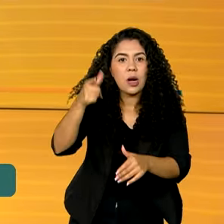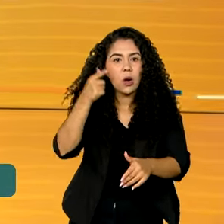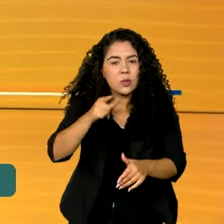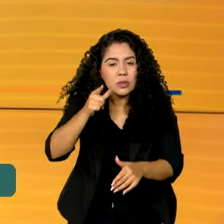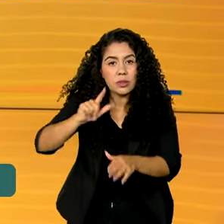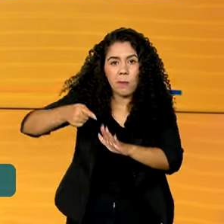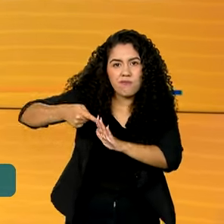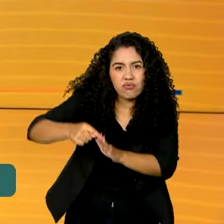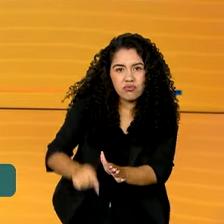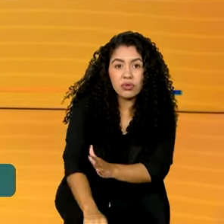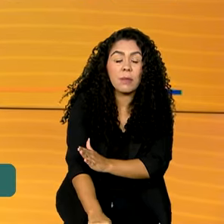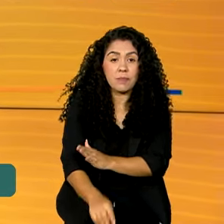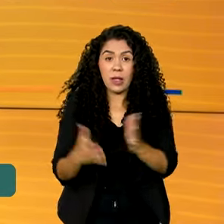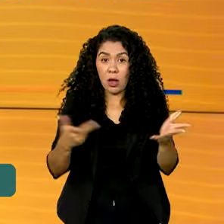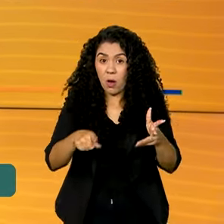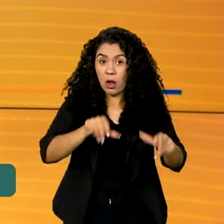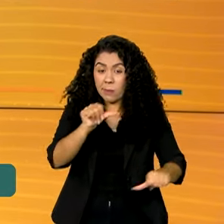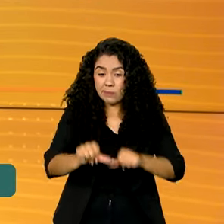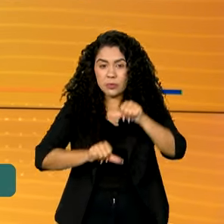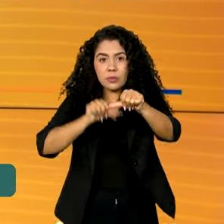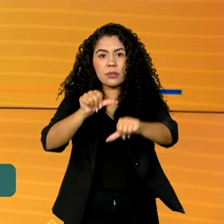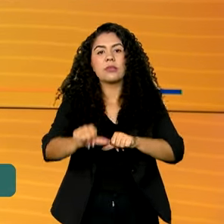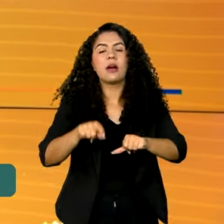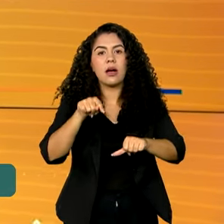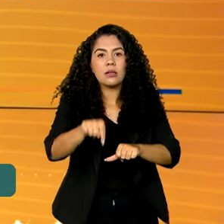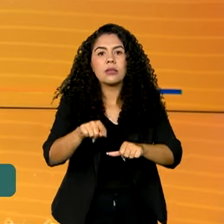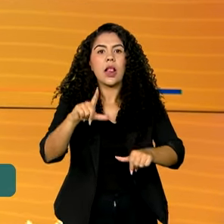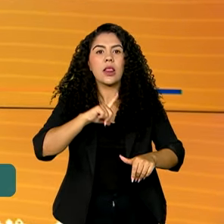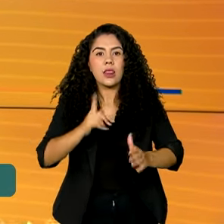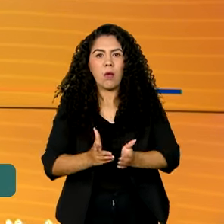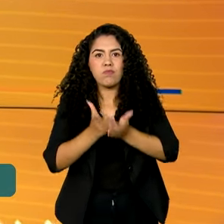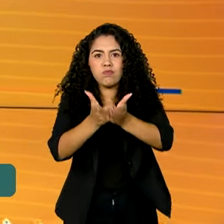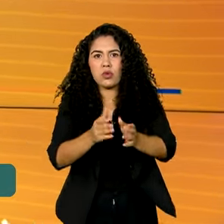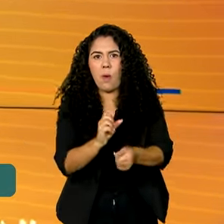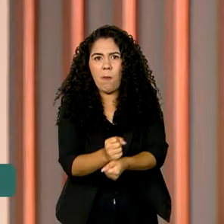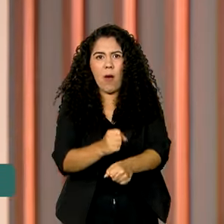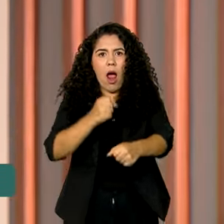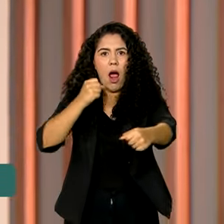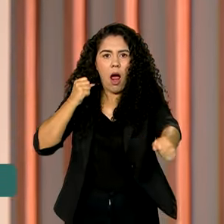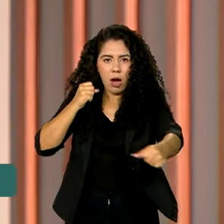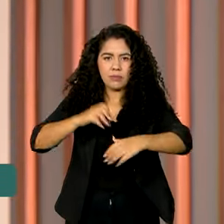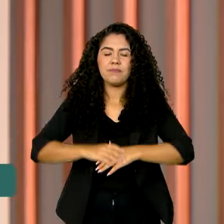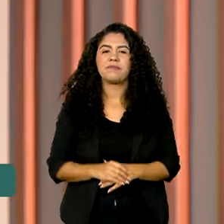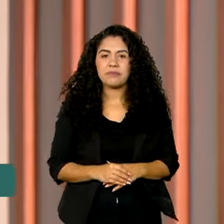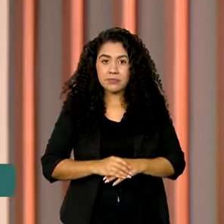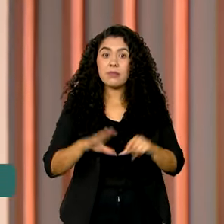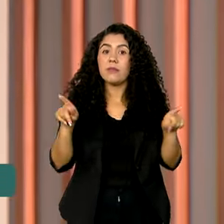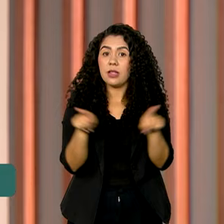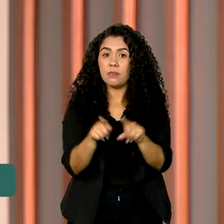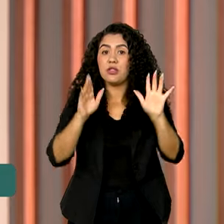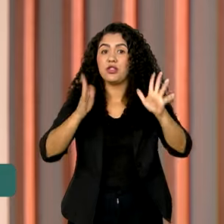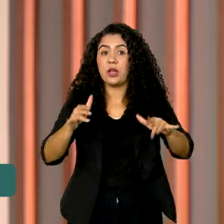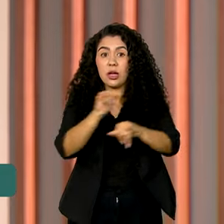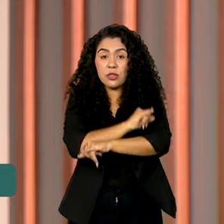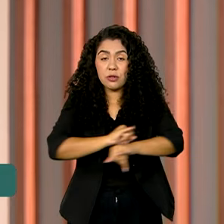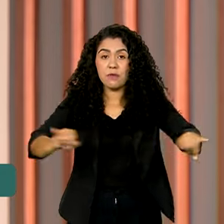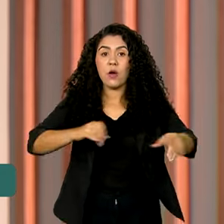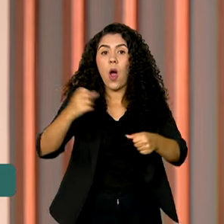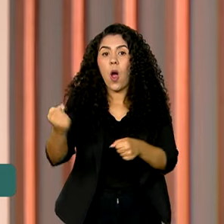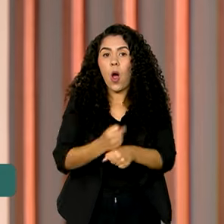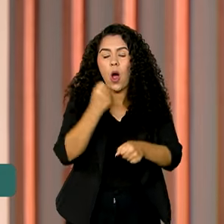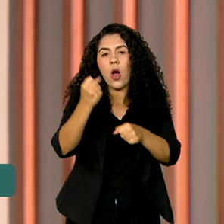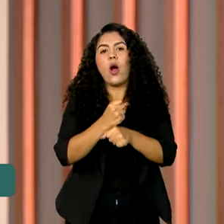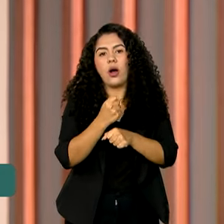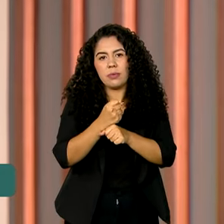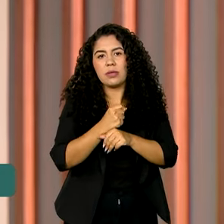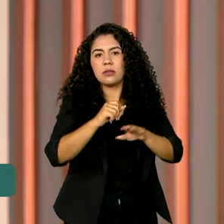leito. Com a mudança, o porto passará a receber navios de maior porte. Também foram anunciadas obras do novo